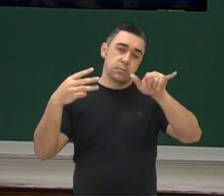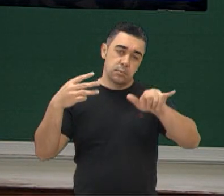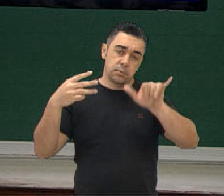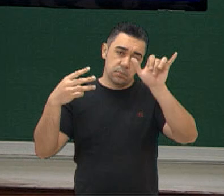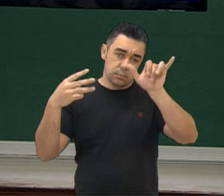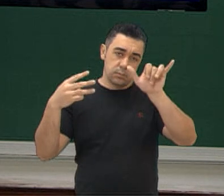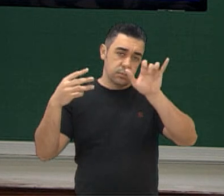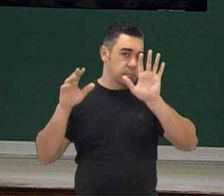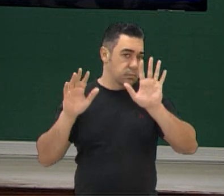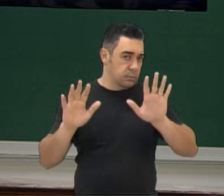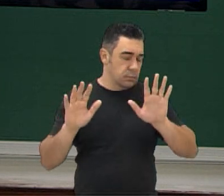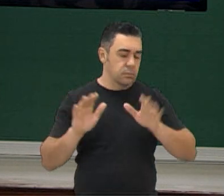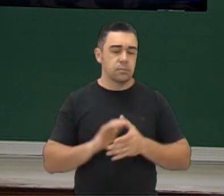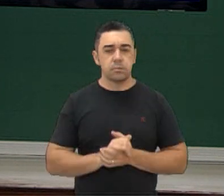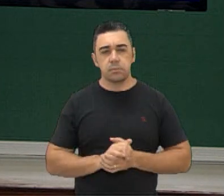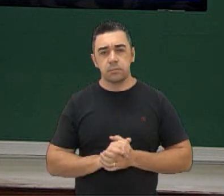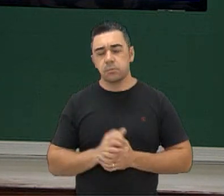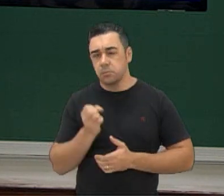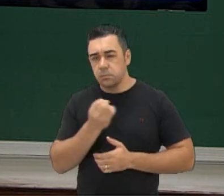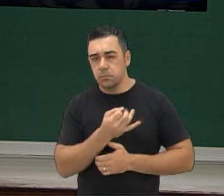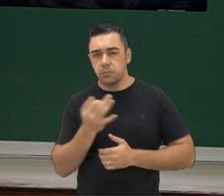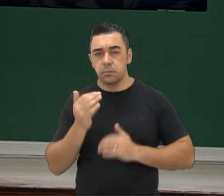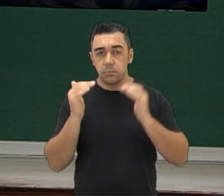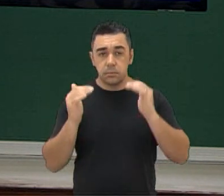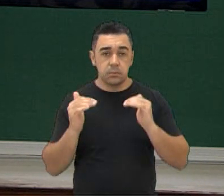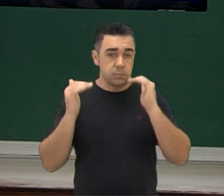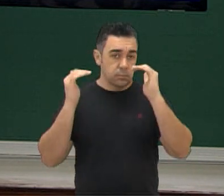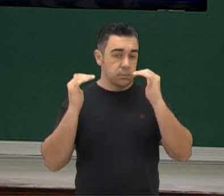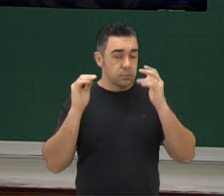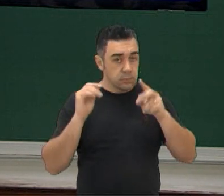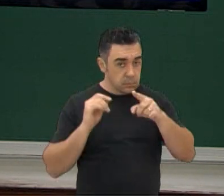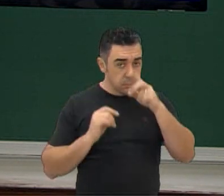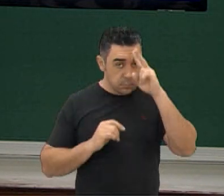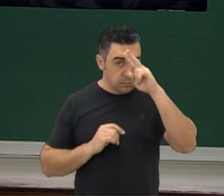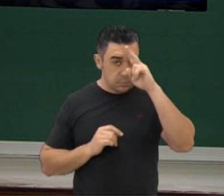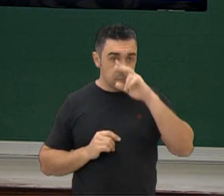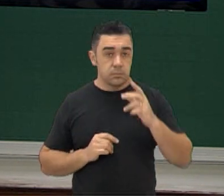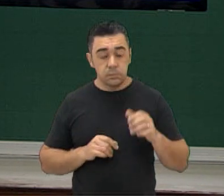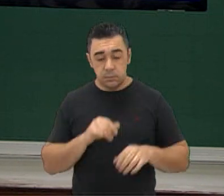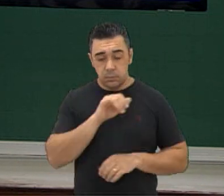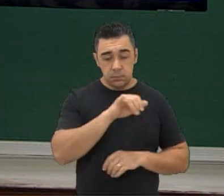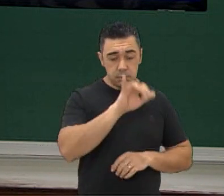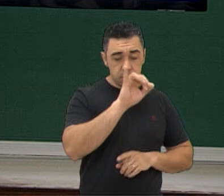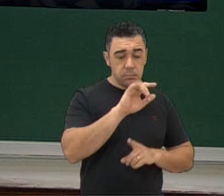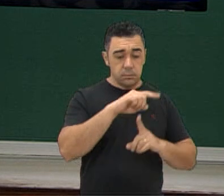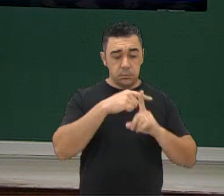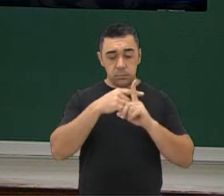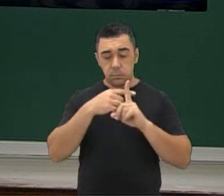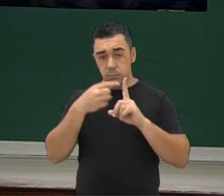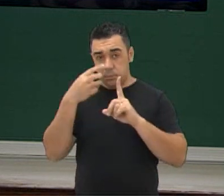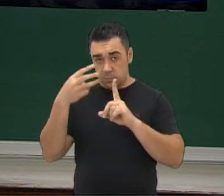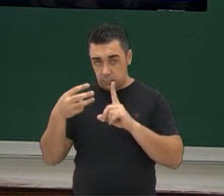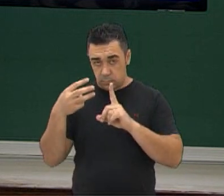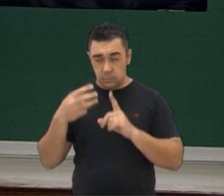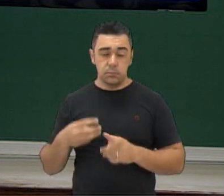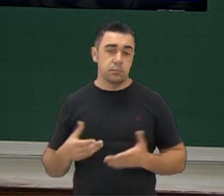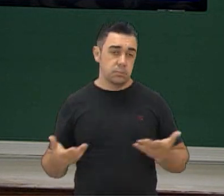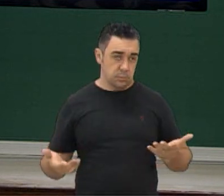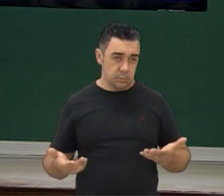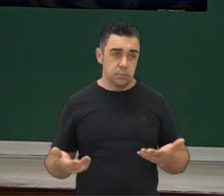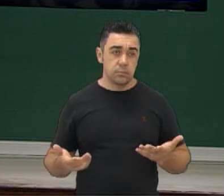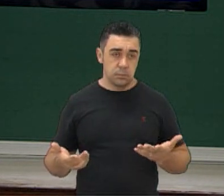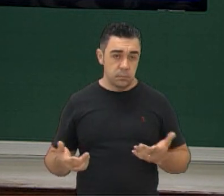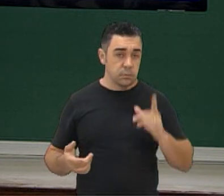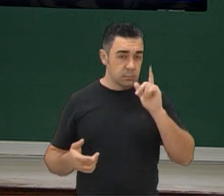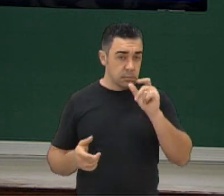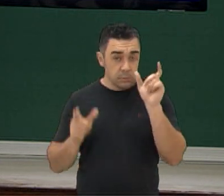3. Logo, o valor dessa parte de cima, você lembra que seria y mais 3. Então, essa seria